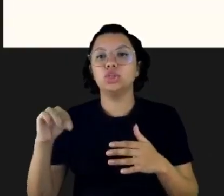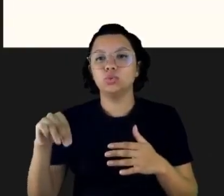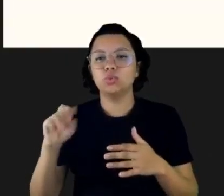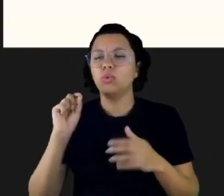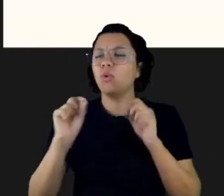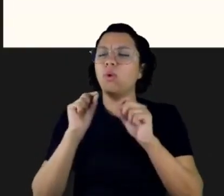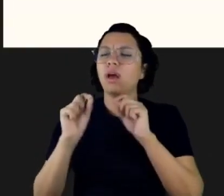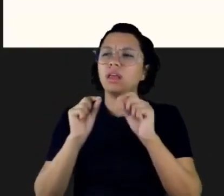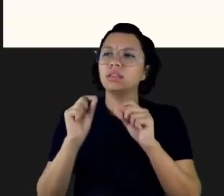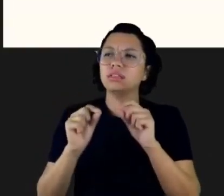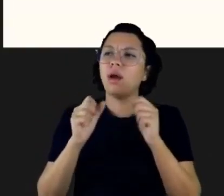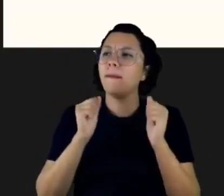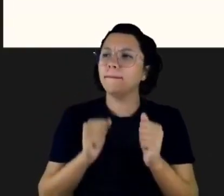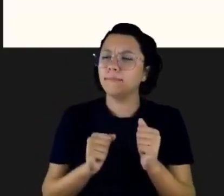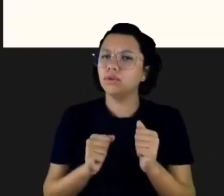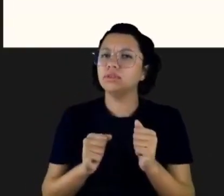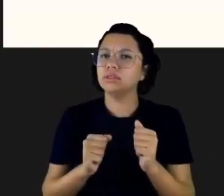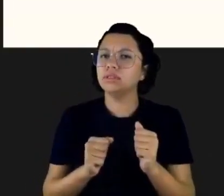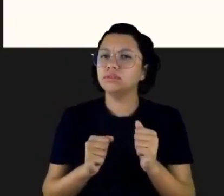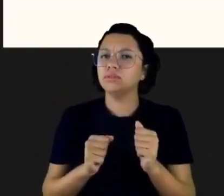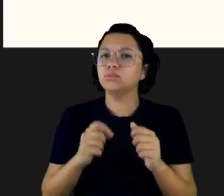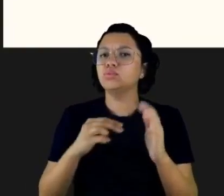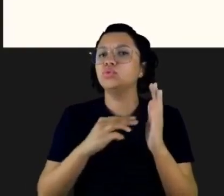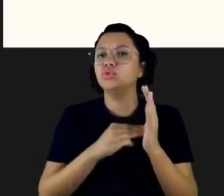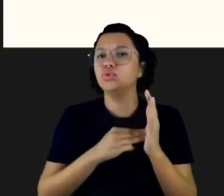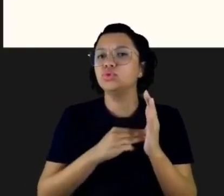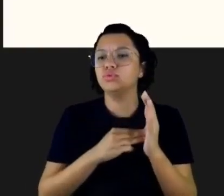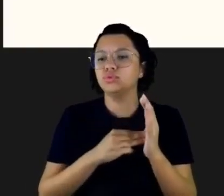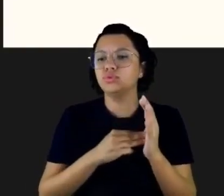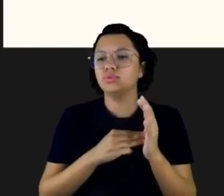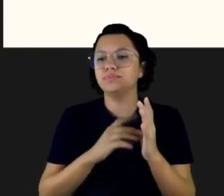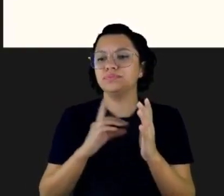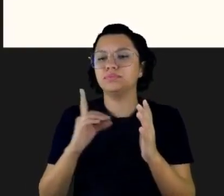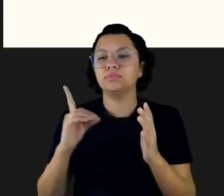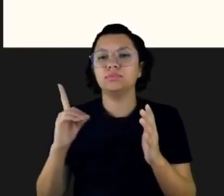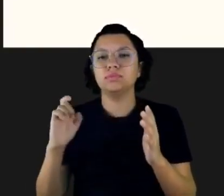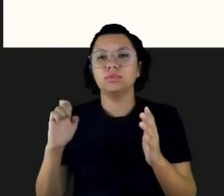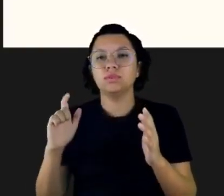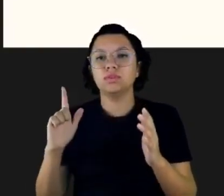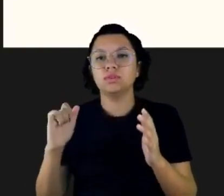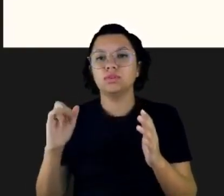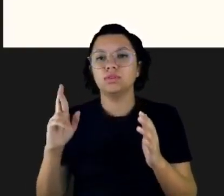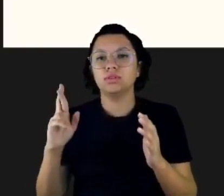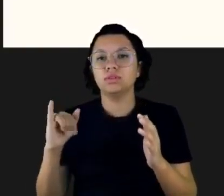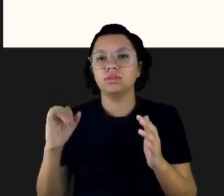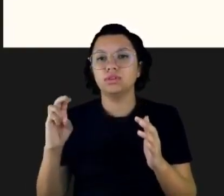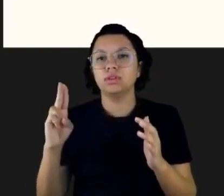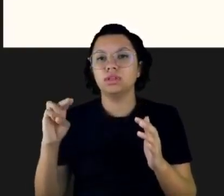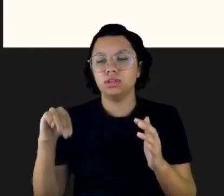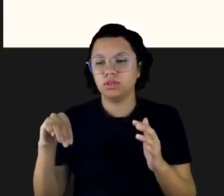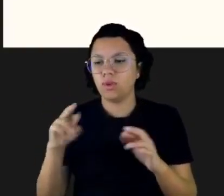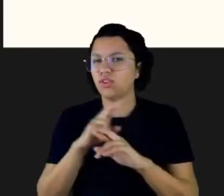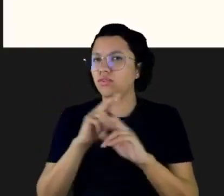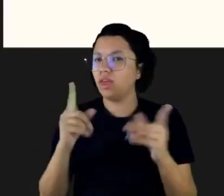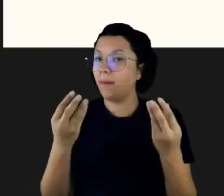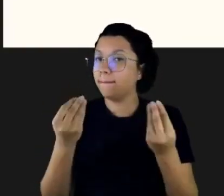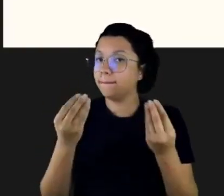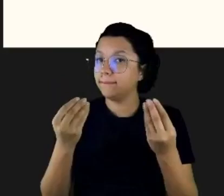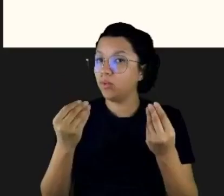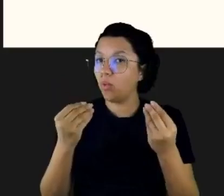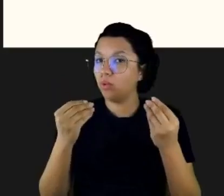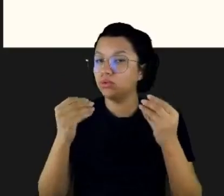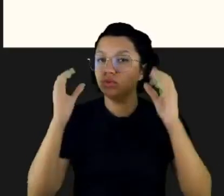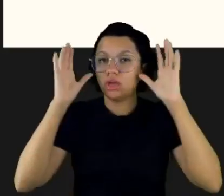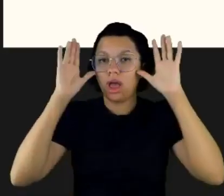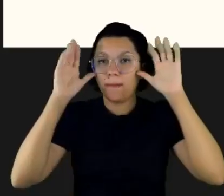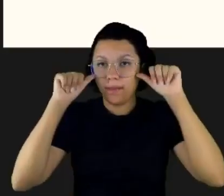de delírio? Delírio é muito diferente de demência, só que a gente põe tudo num balaio só. Delírio é